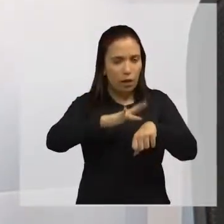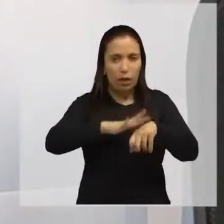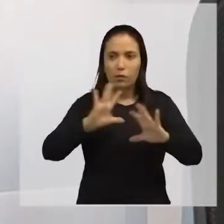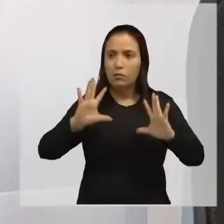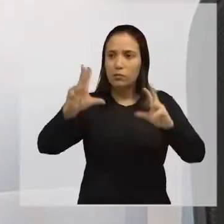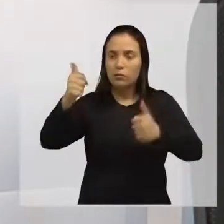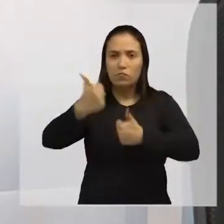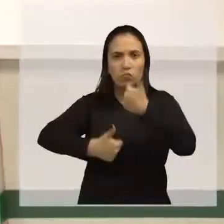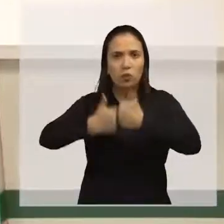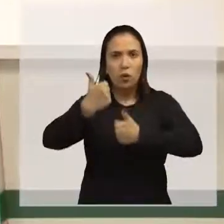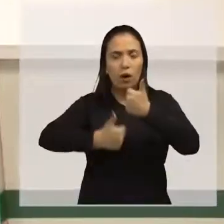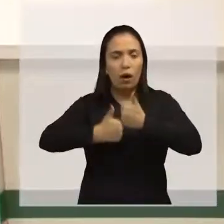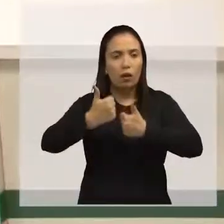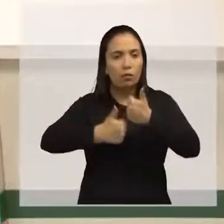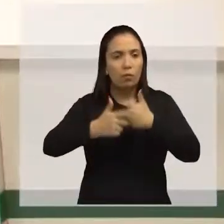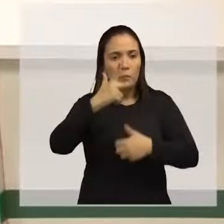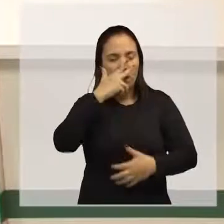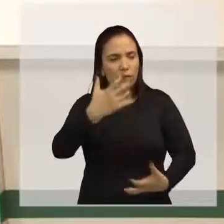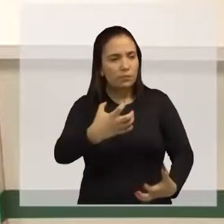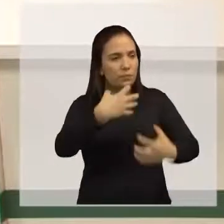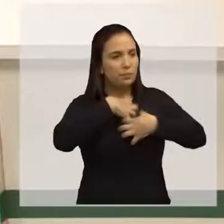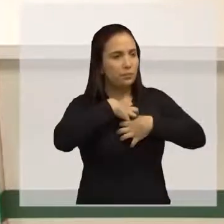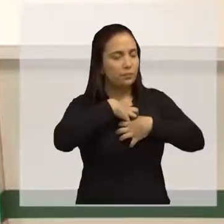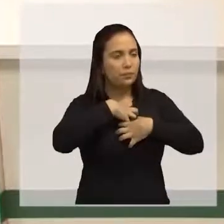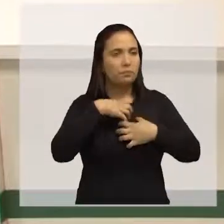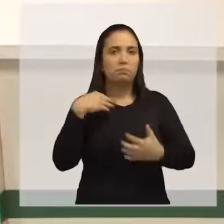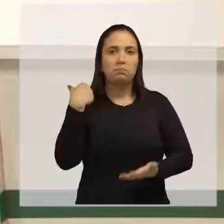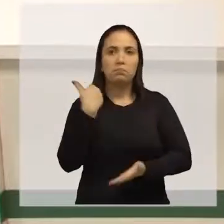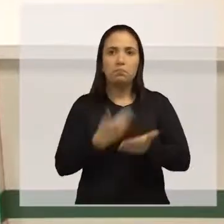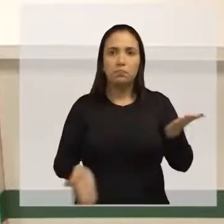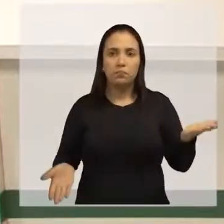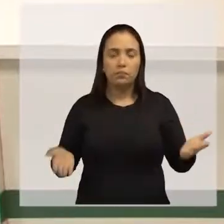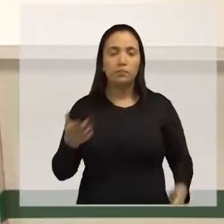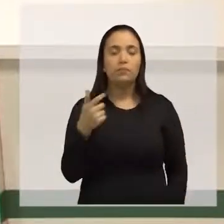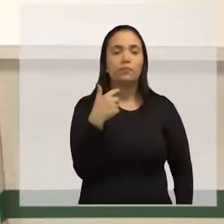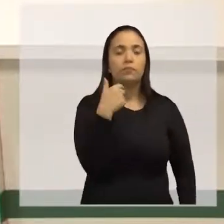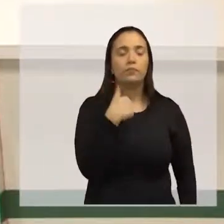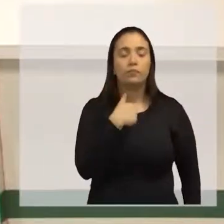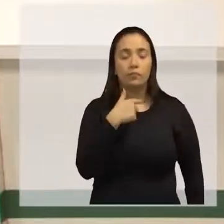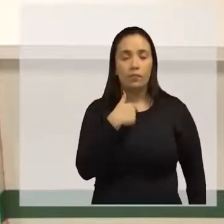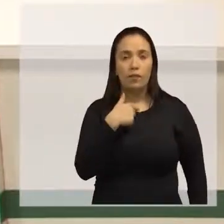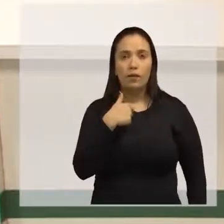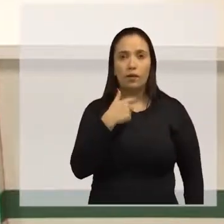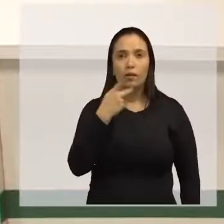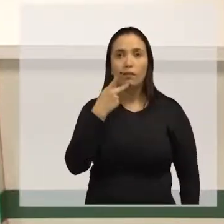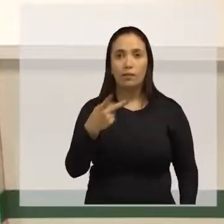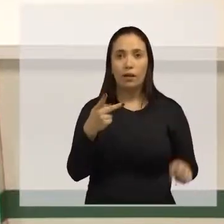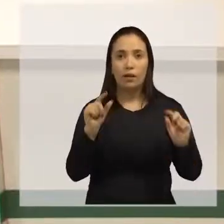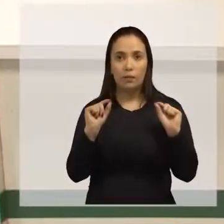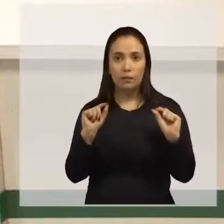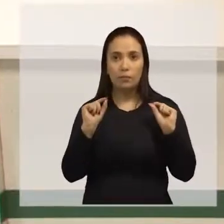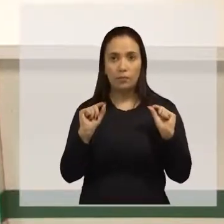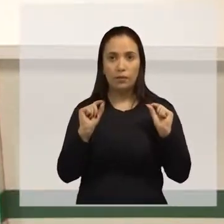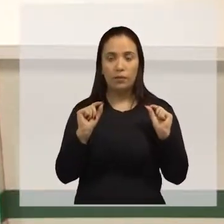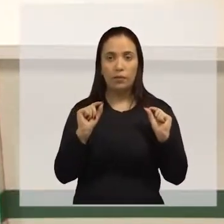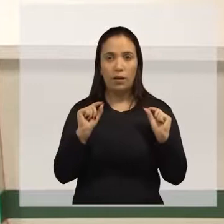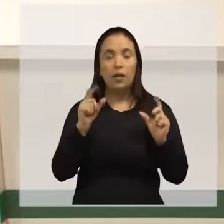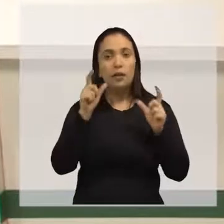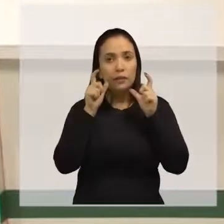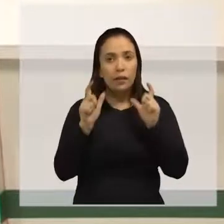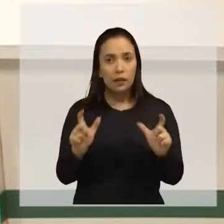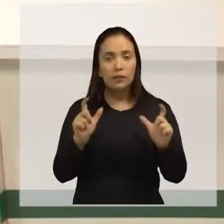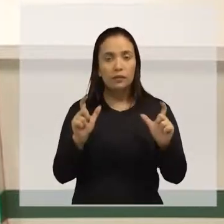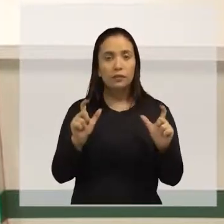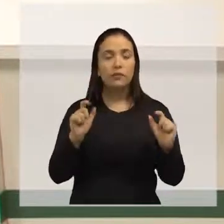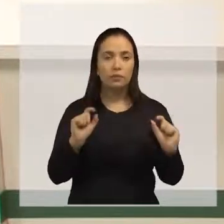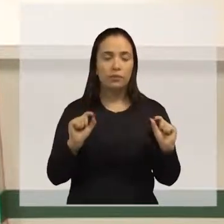até no nosso programa, a gente faz também na TV+, e vou repetir aqui uma coisa que eu disse lá, que é interessante, é o seguinte,